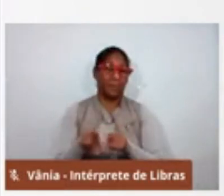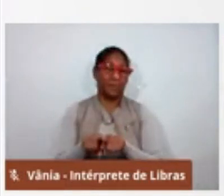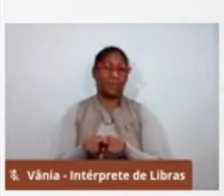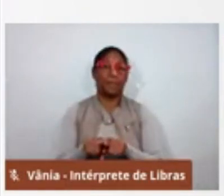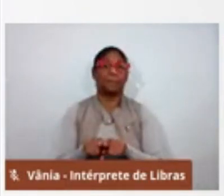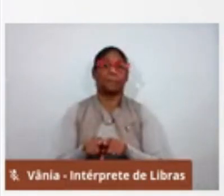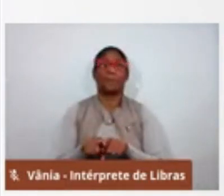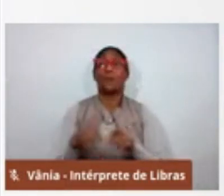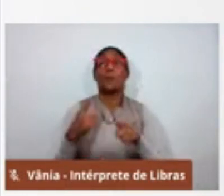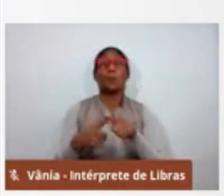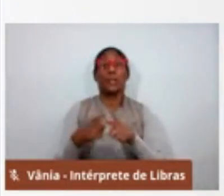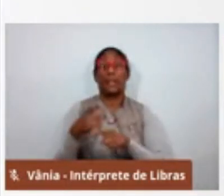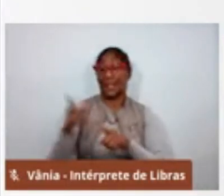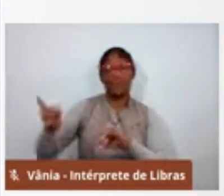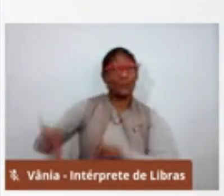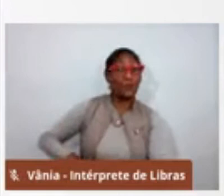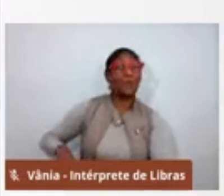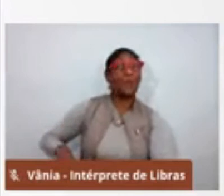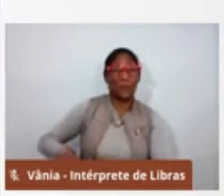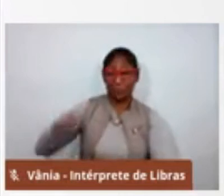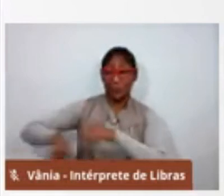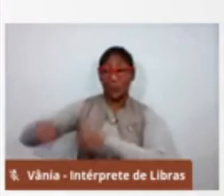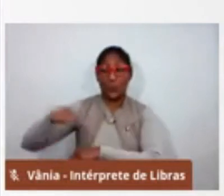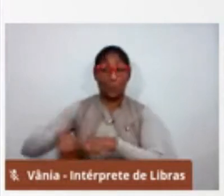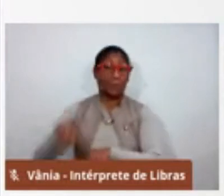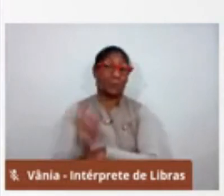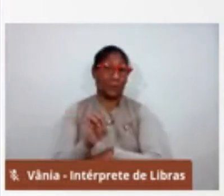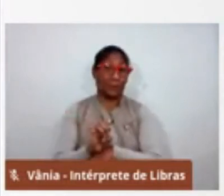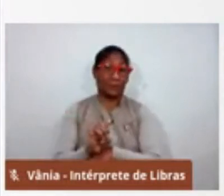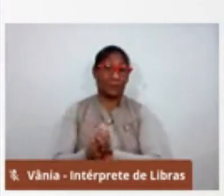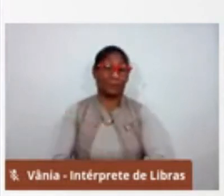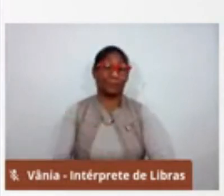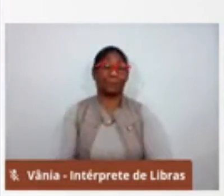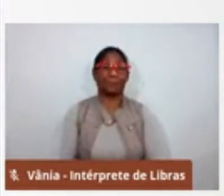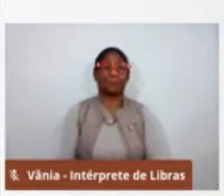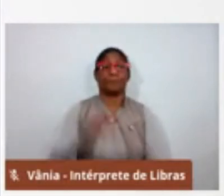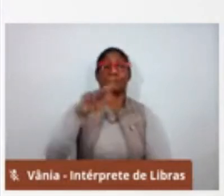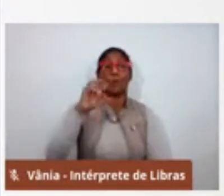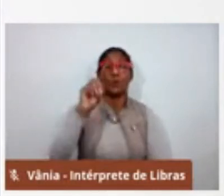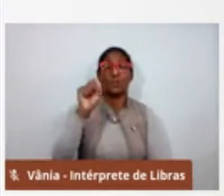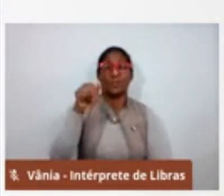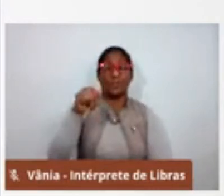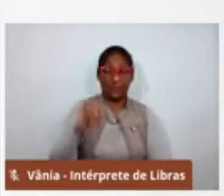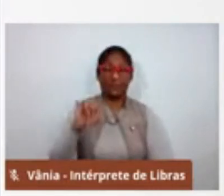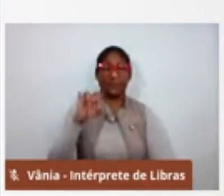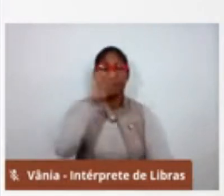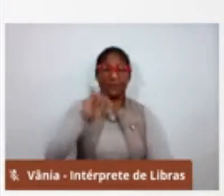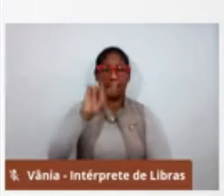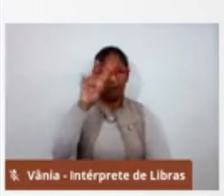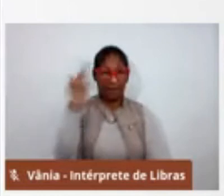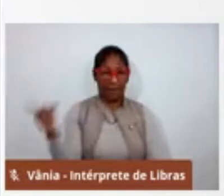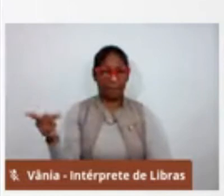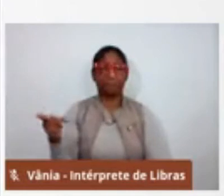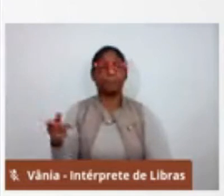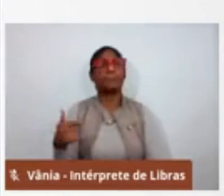menor sofrimento do ponto de vista econômico no nosso estado. A Rosane de Oliveira, do jornal Zero Hora, diz: gostaria